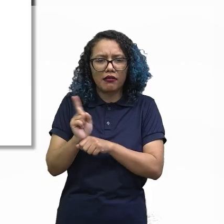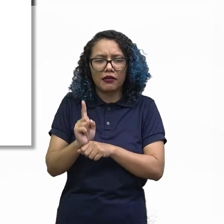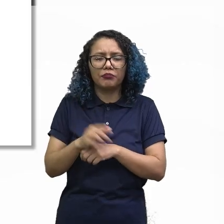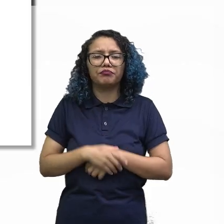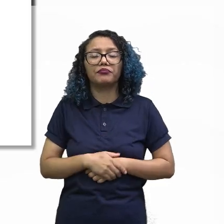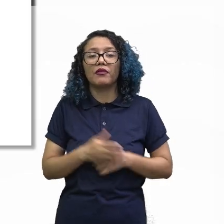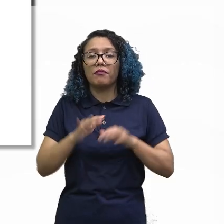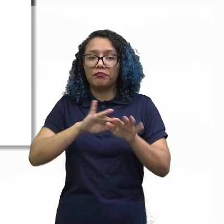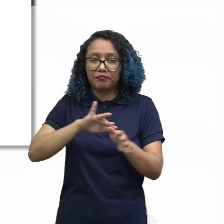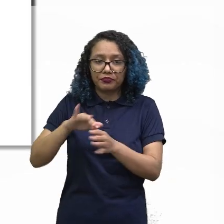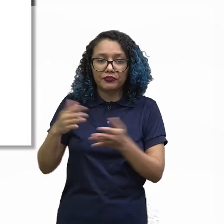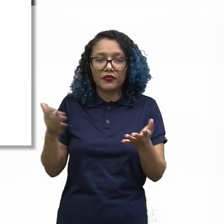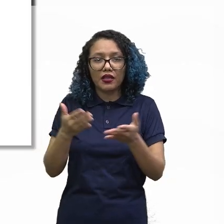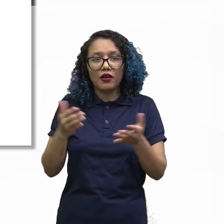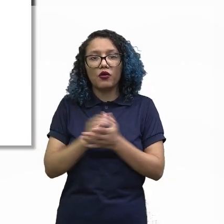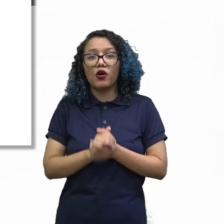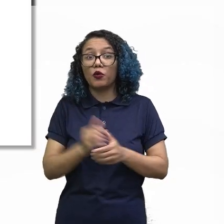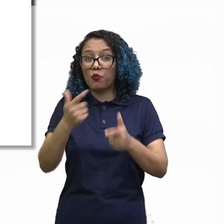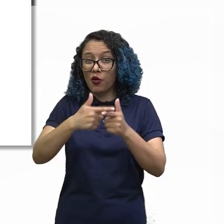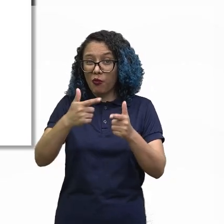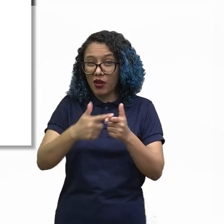e agora as desvantagens.